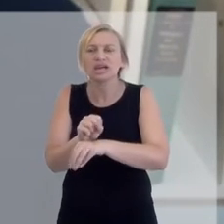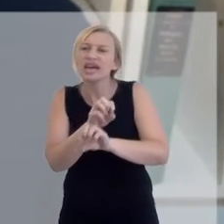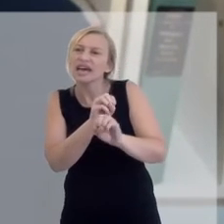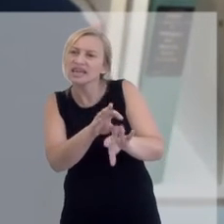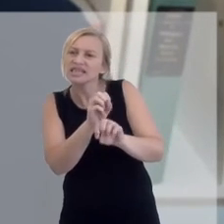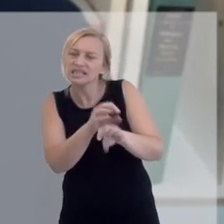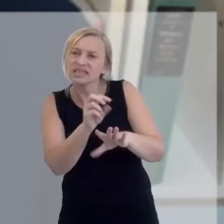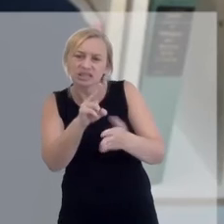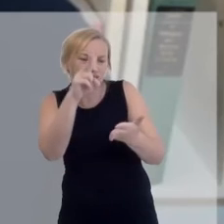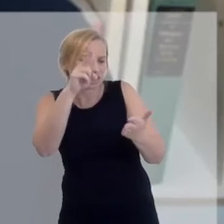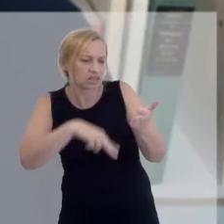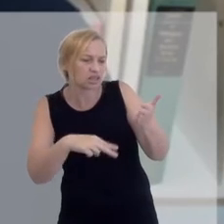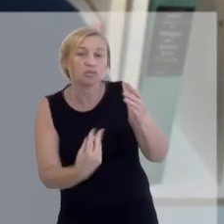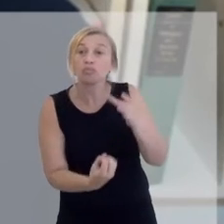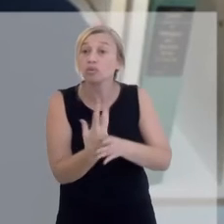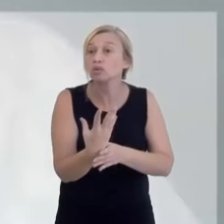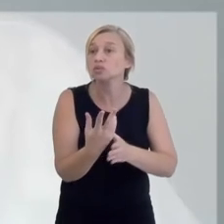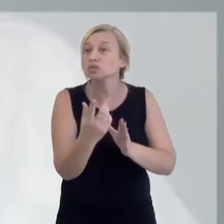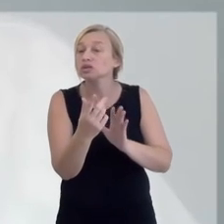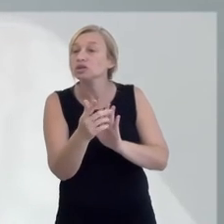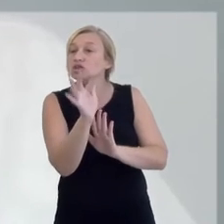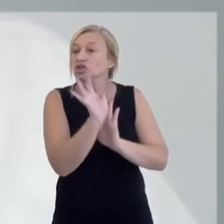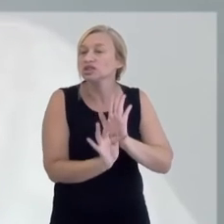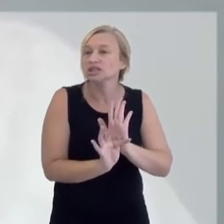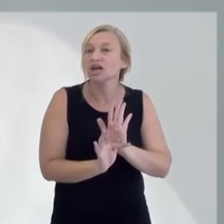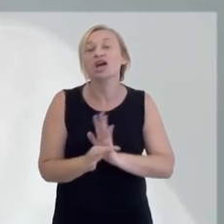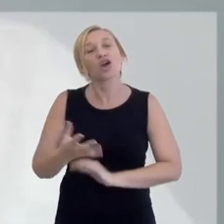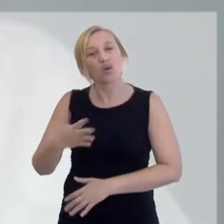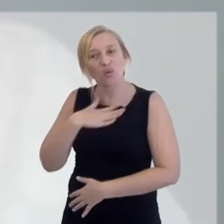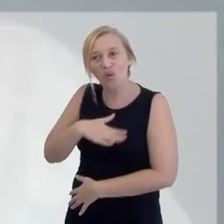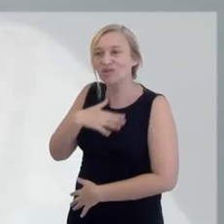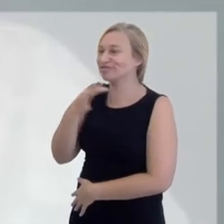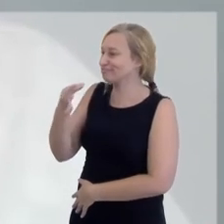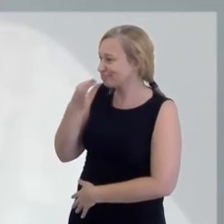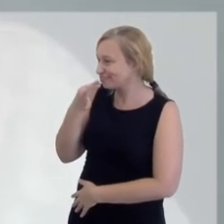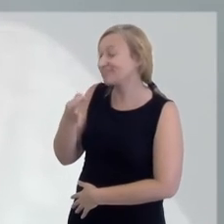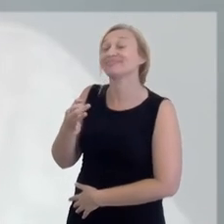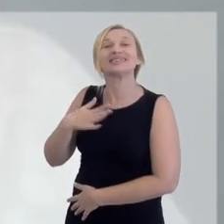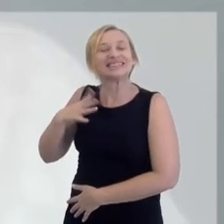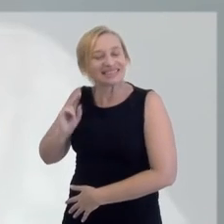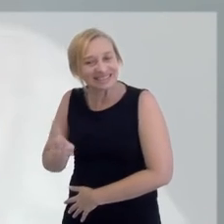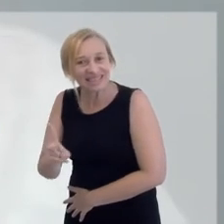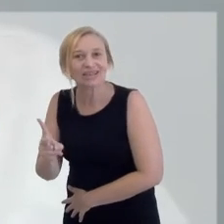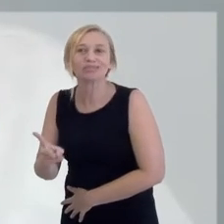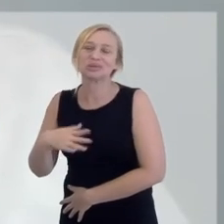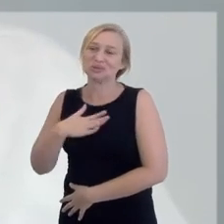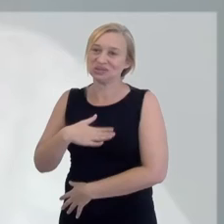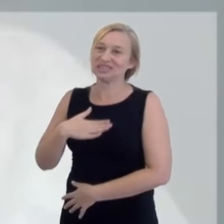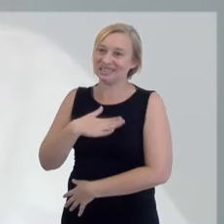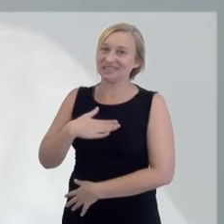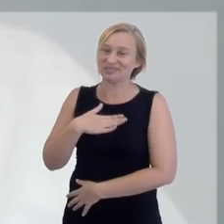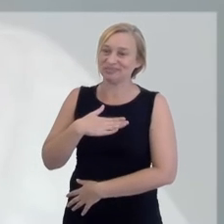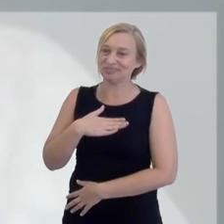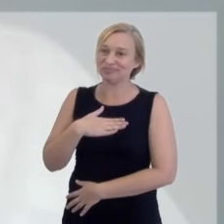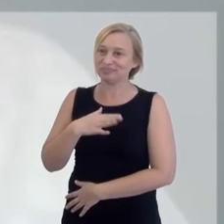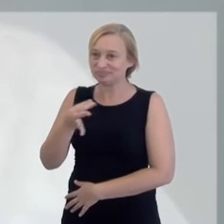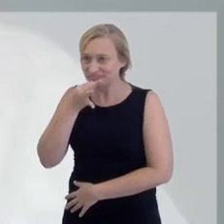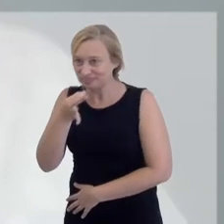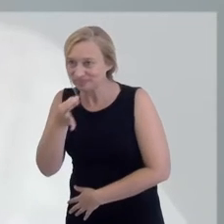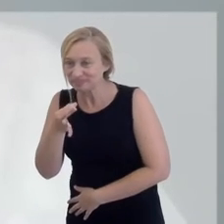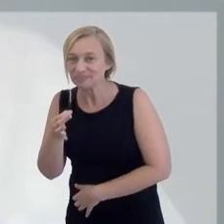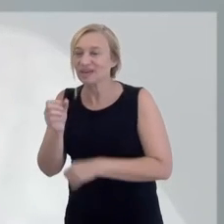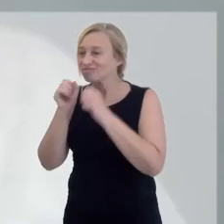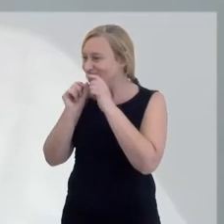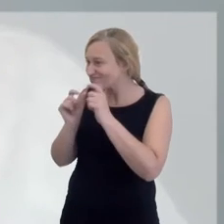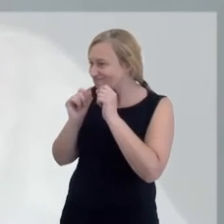em ensino de leitura e produção textual? Eu gosto muito de argumentação, sempre gostei da argumentação,